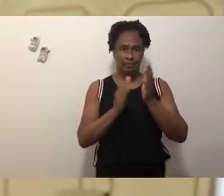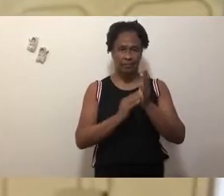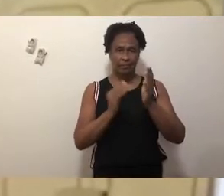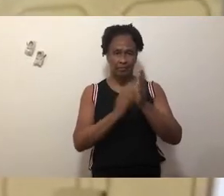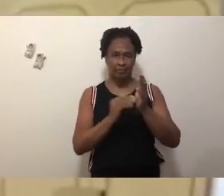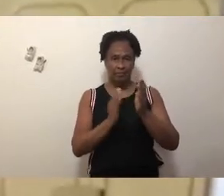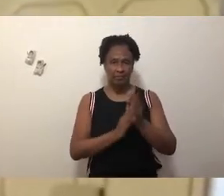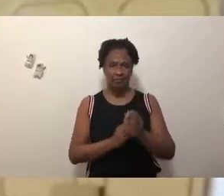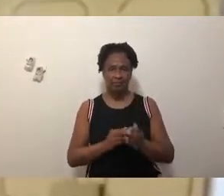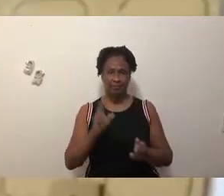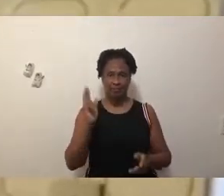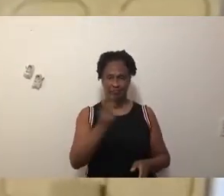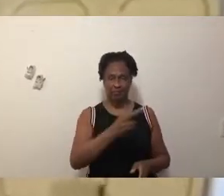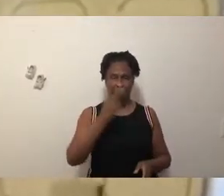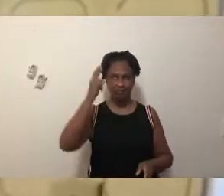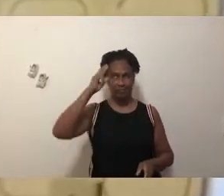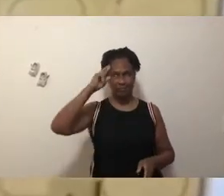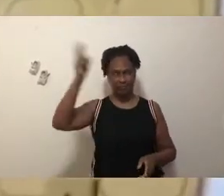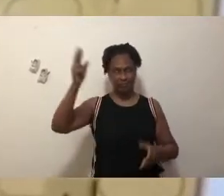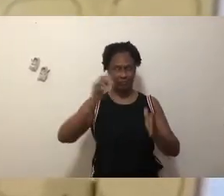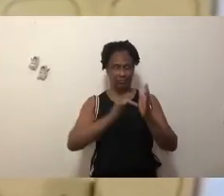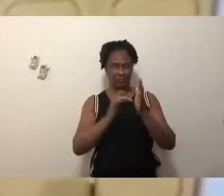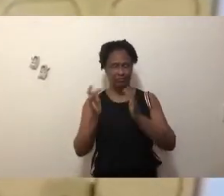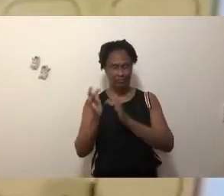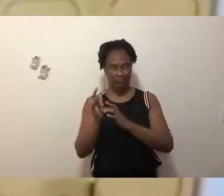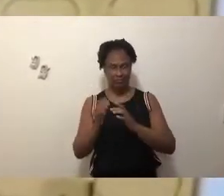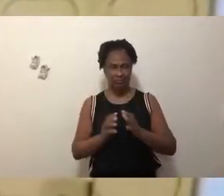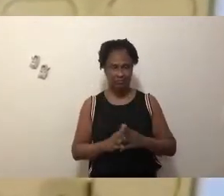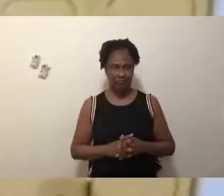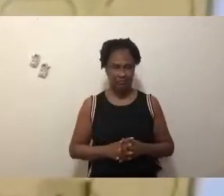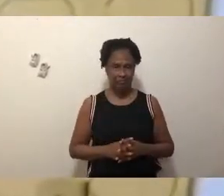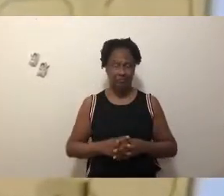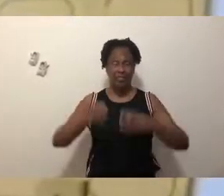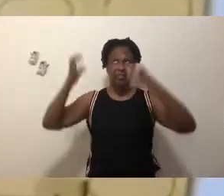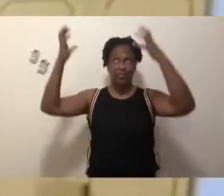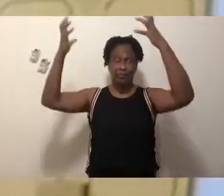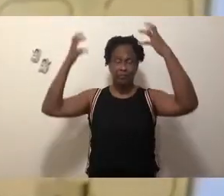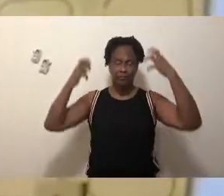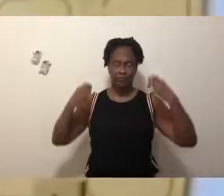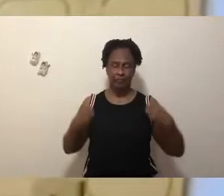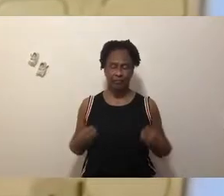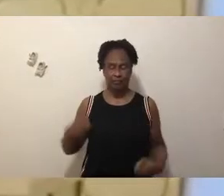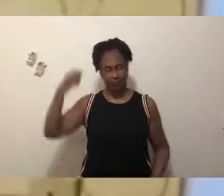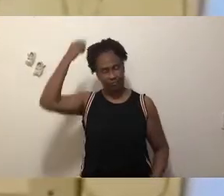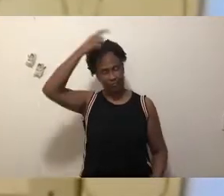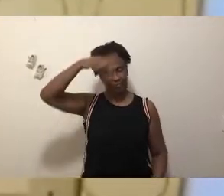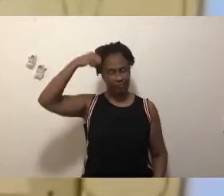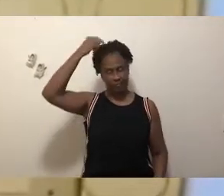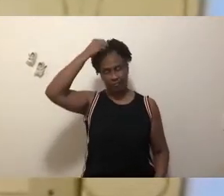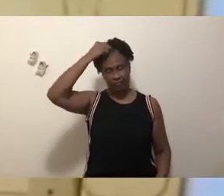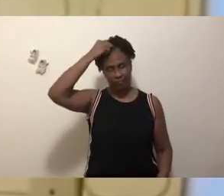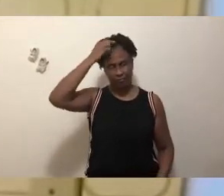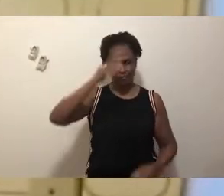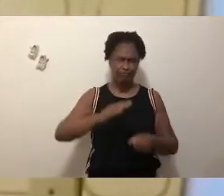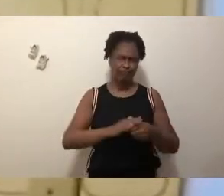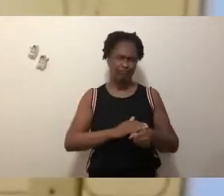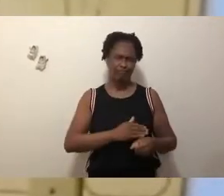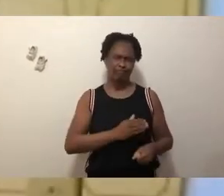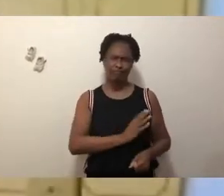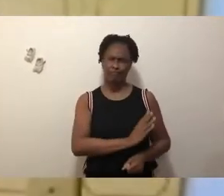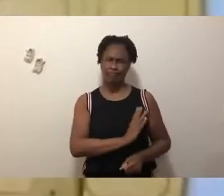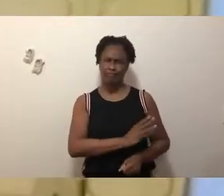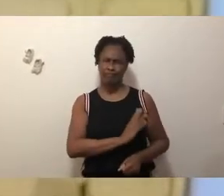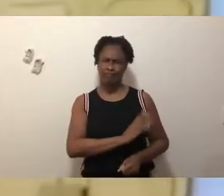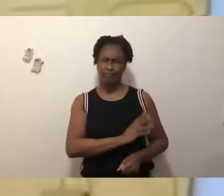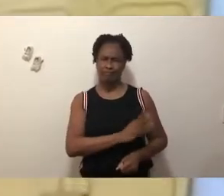Louvado seja nosso Senhor Jesus Cristo. Vinde, Espírito Santo, enchei os corações